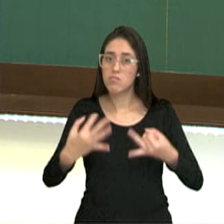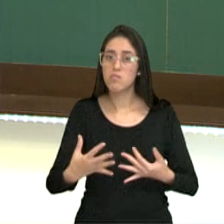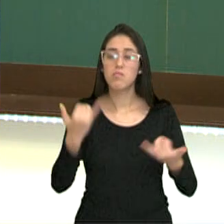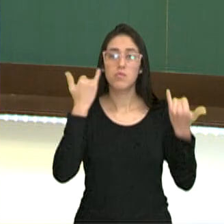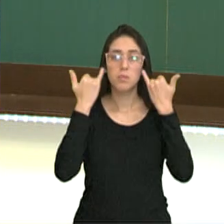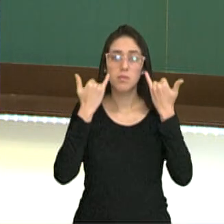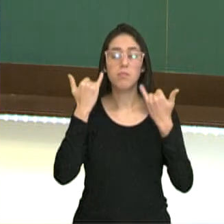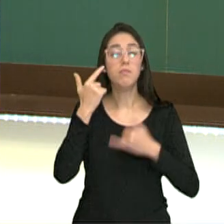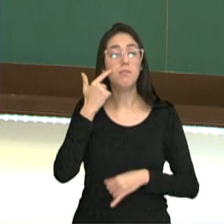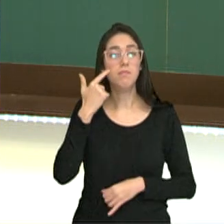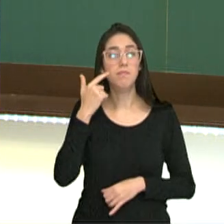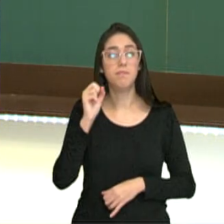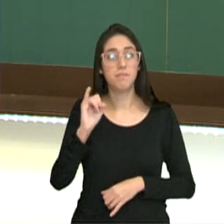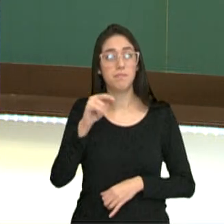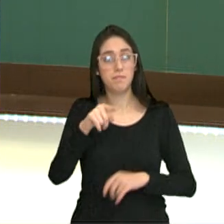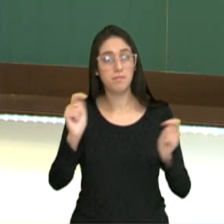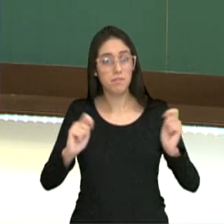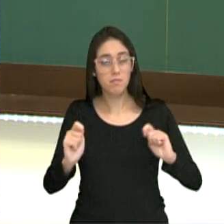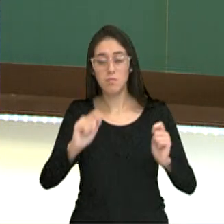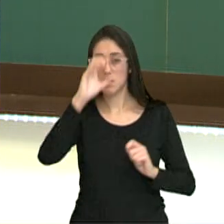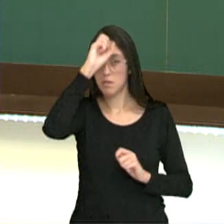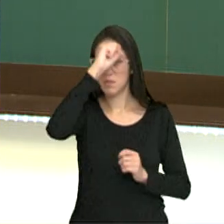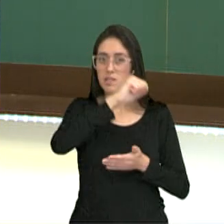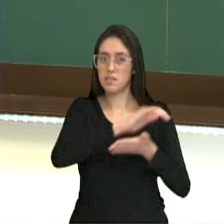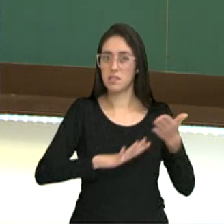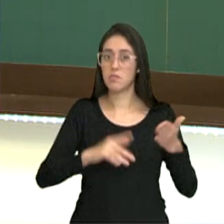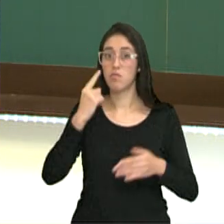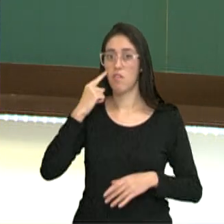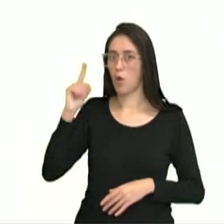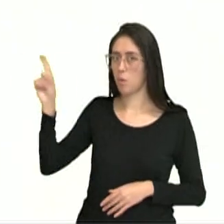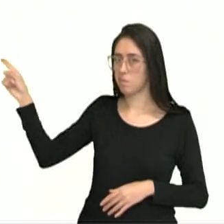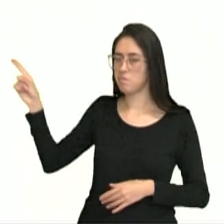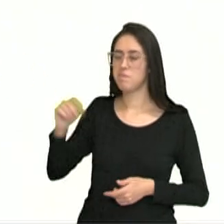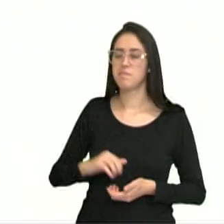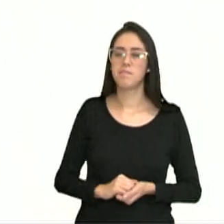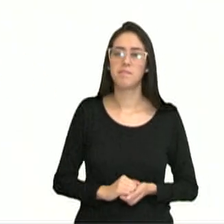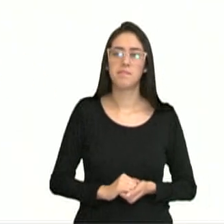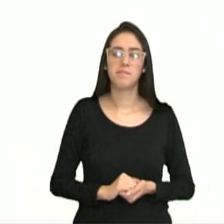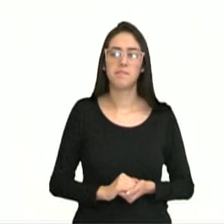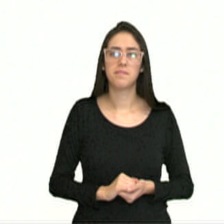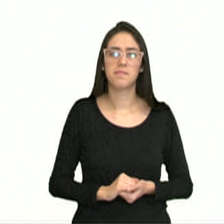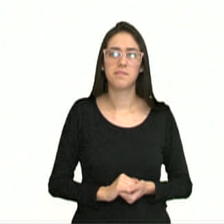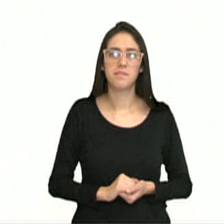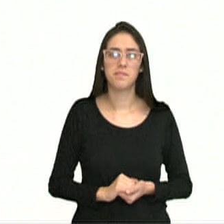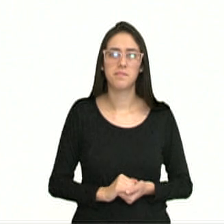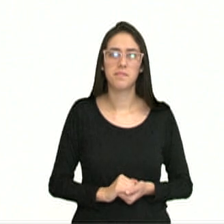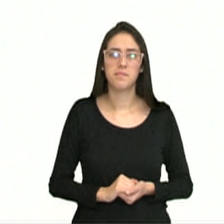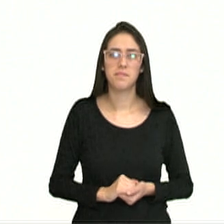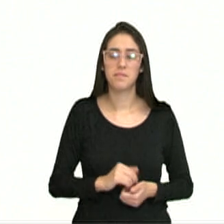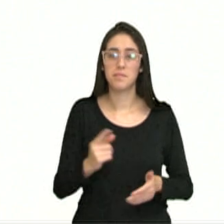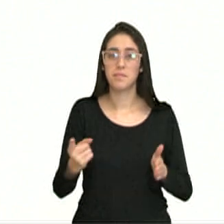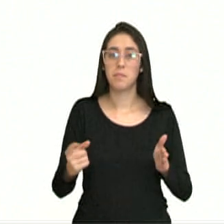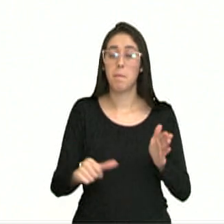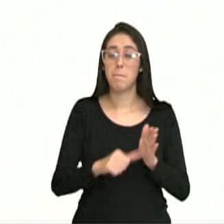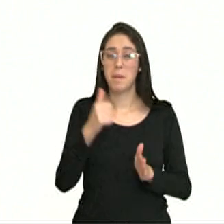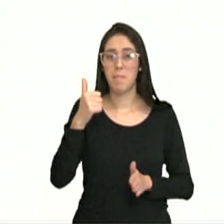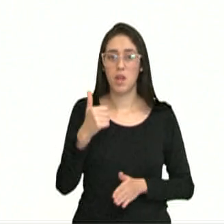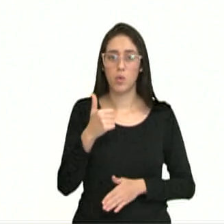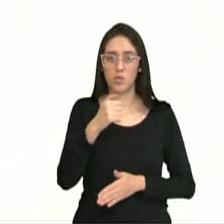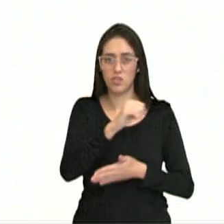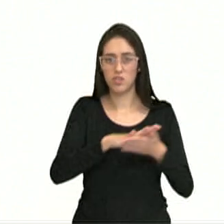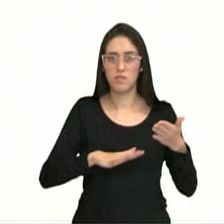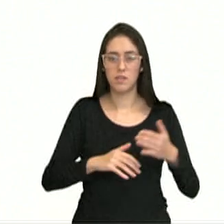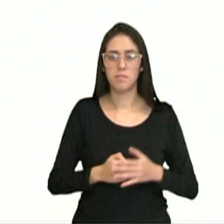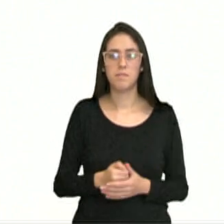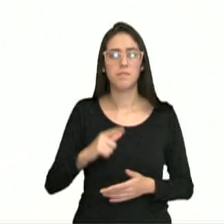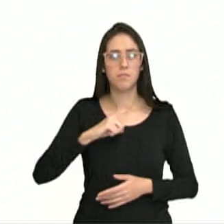temos capacidade de resolver o exercício. Então, olha o que ele vem aqui no primeiro exercício. Dada a